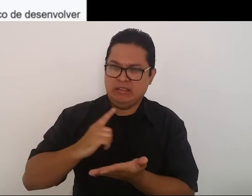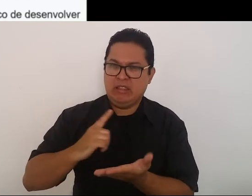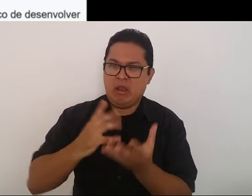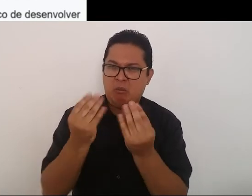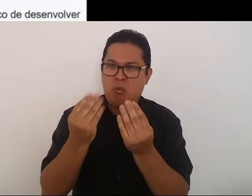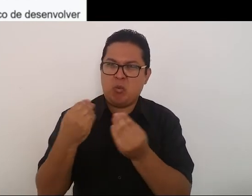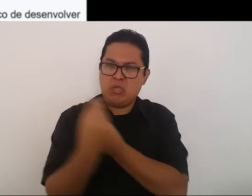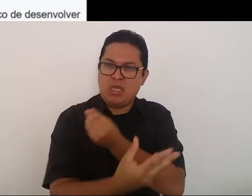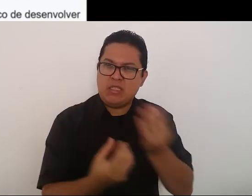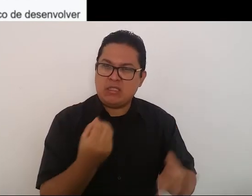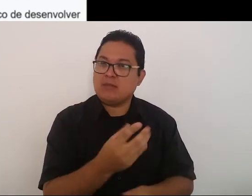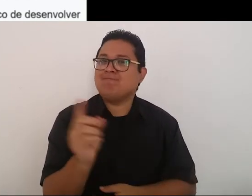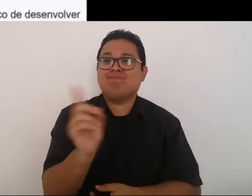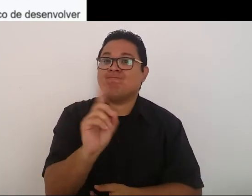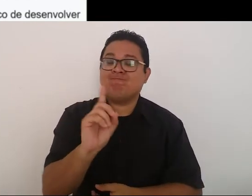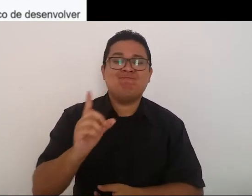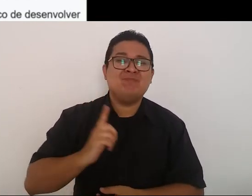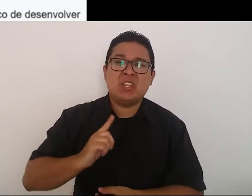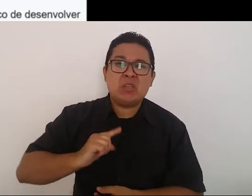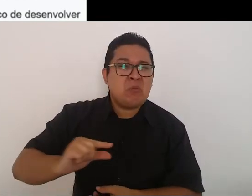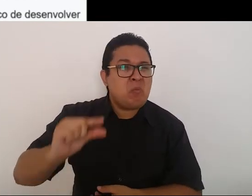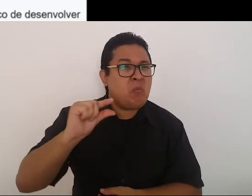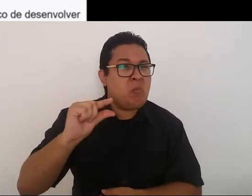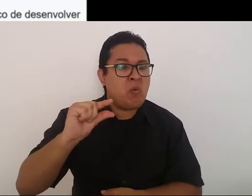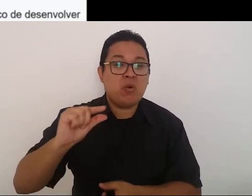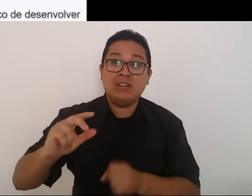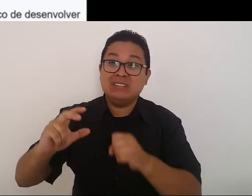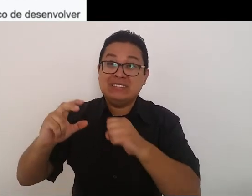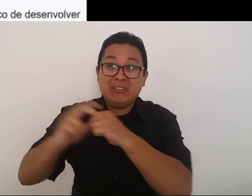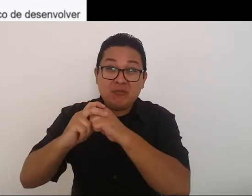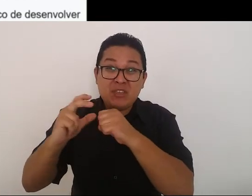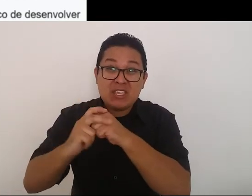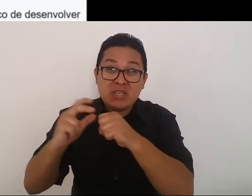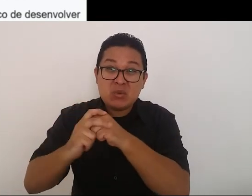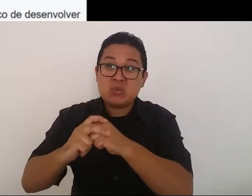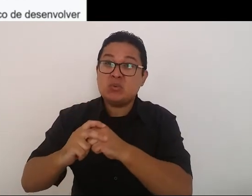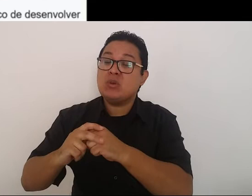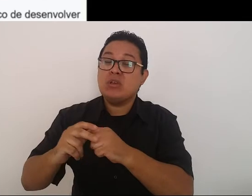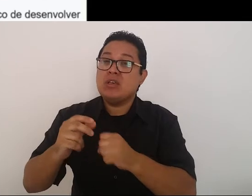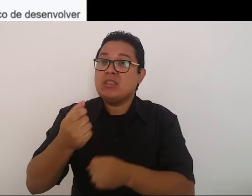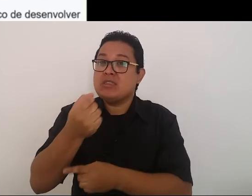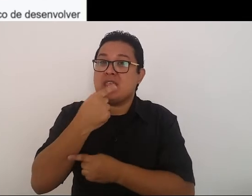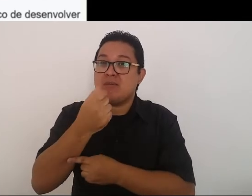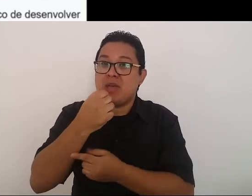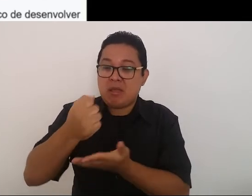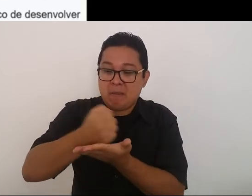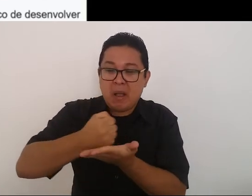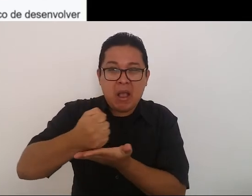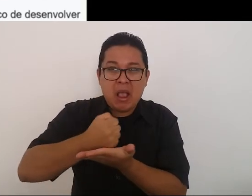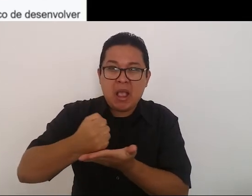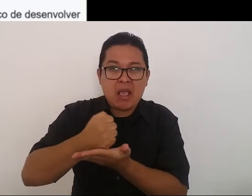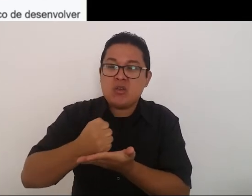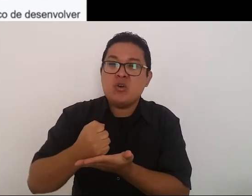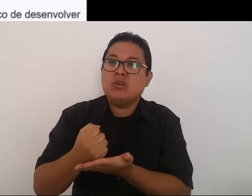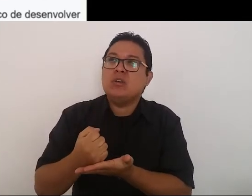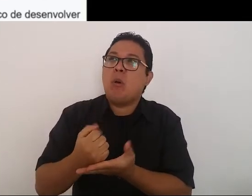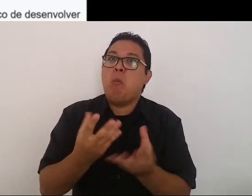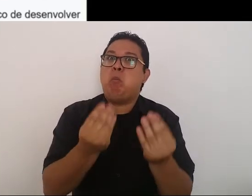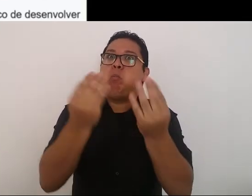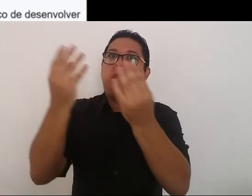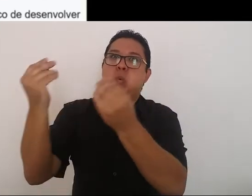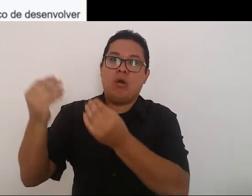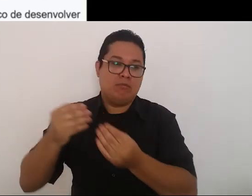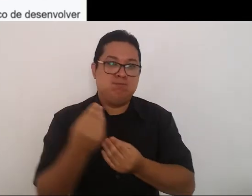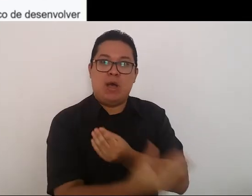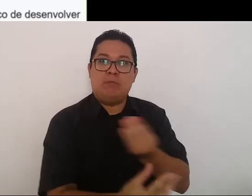porque se a gente usar demais o medicamento para o vírus, a gente seleciona um vírus resistente a ele. Por isso que você não